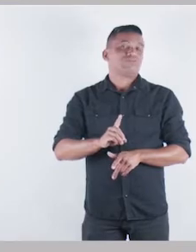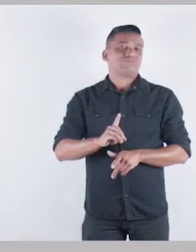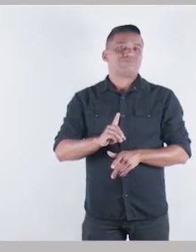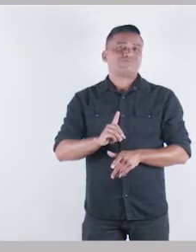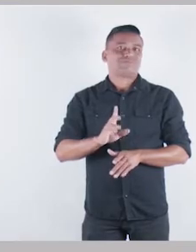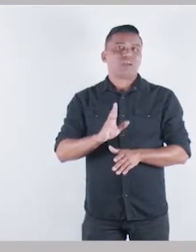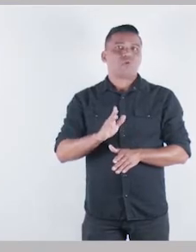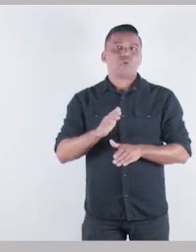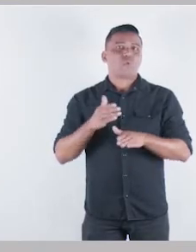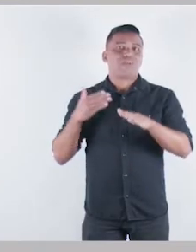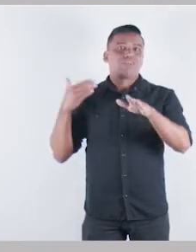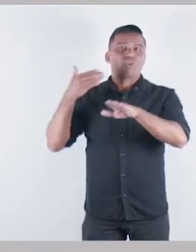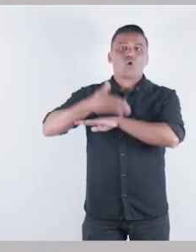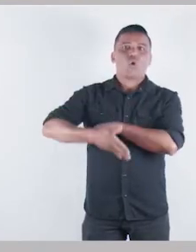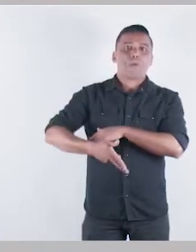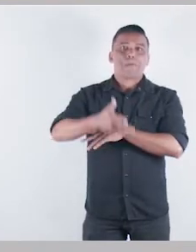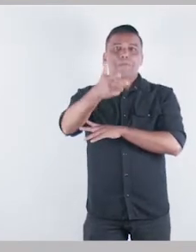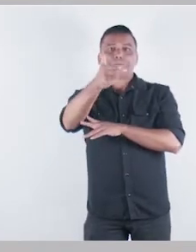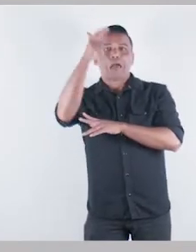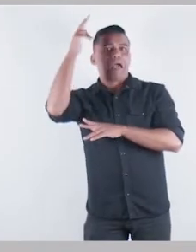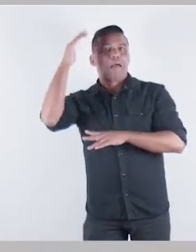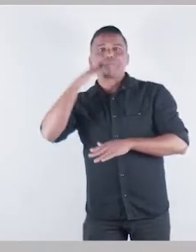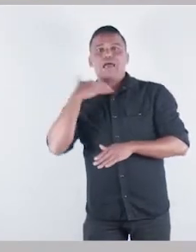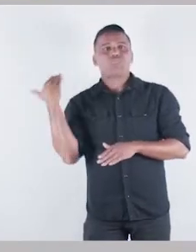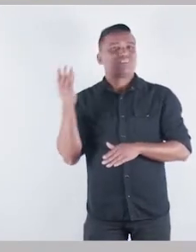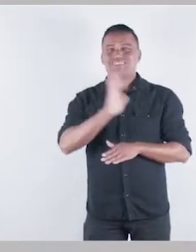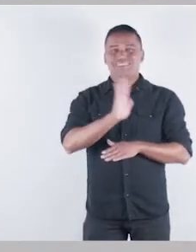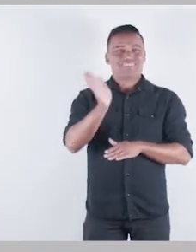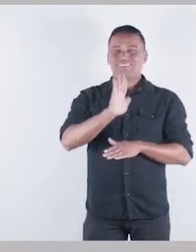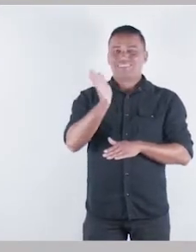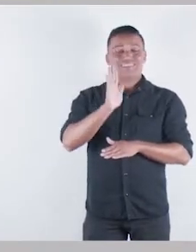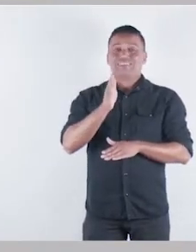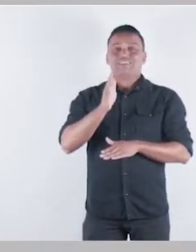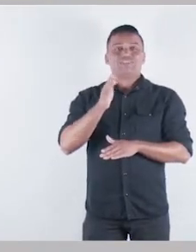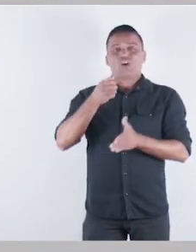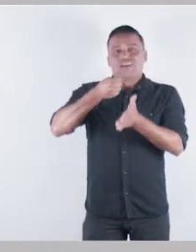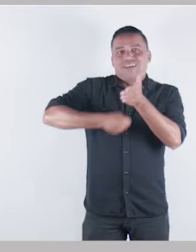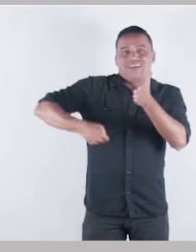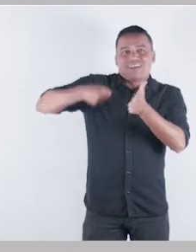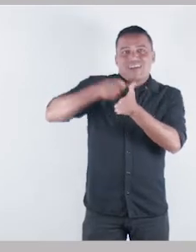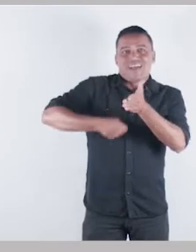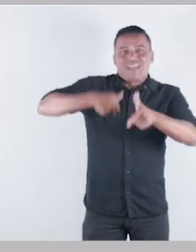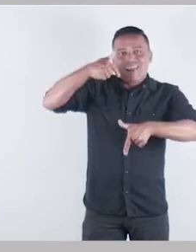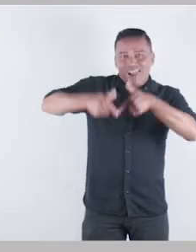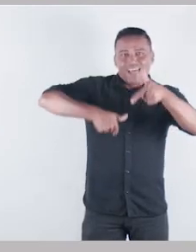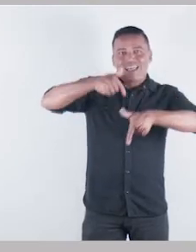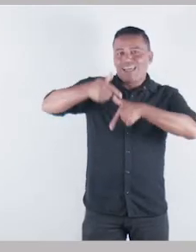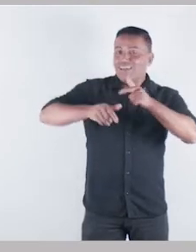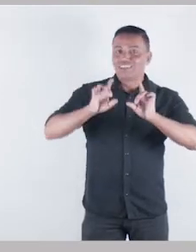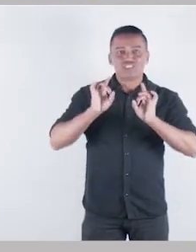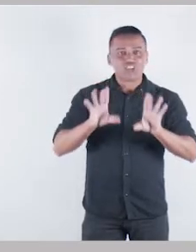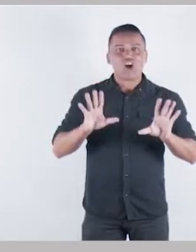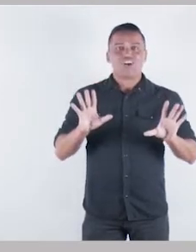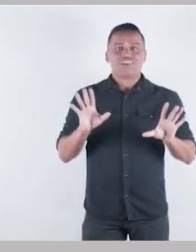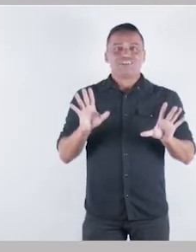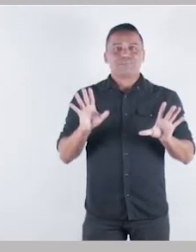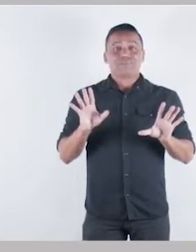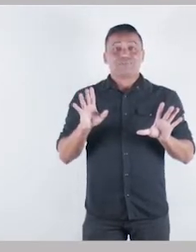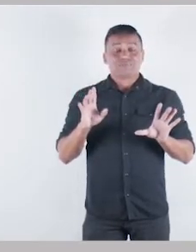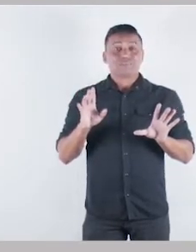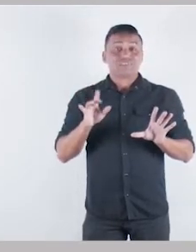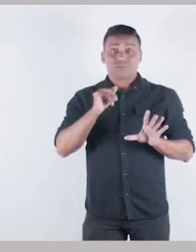lugar nenhum, ninguém deu tiro em ninguém para você conseguir as leis que nós conseguimos. O nó é que quando